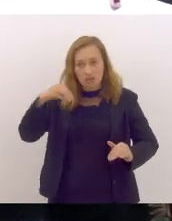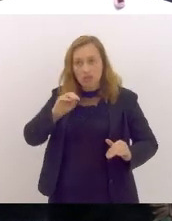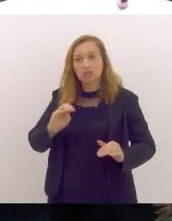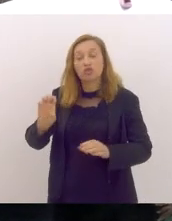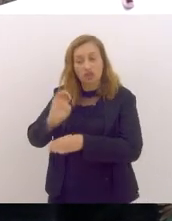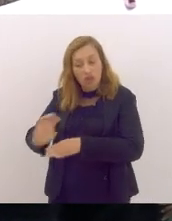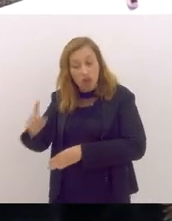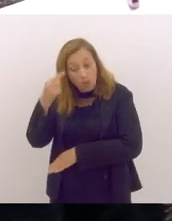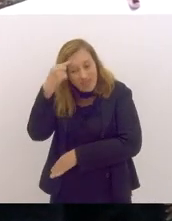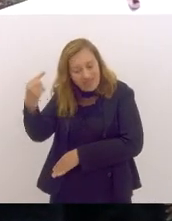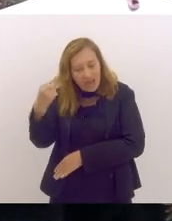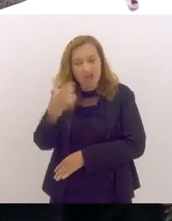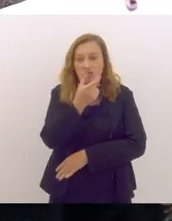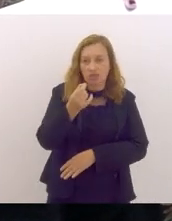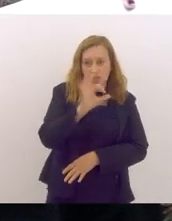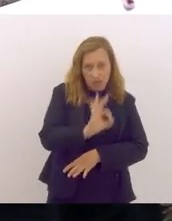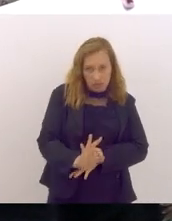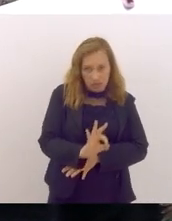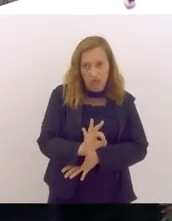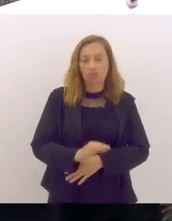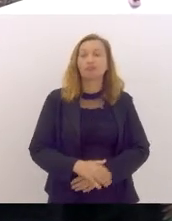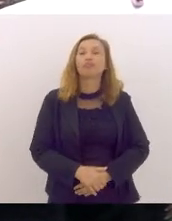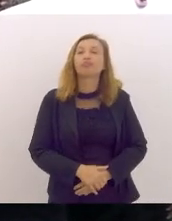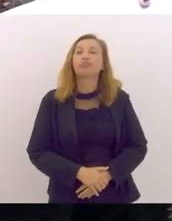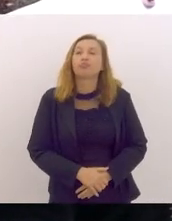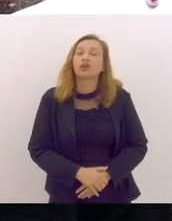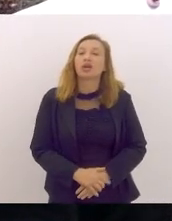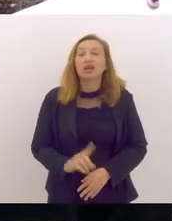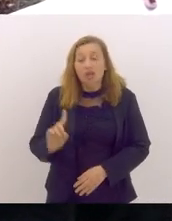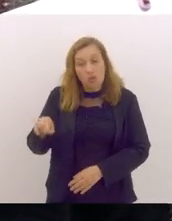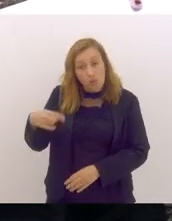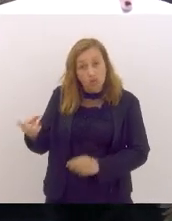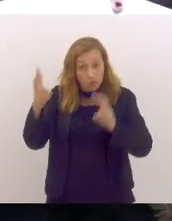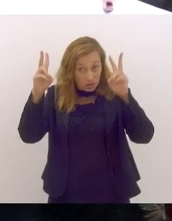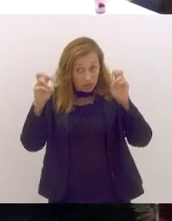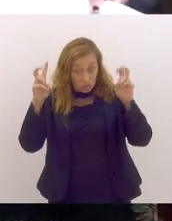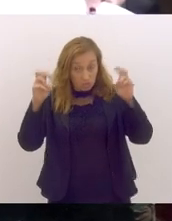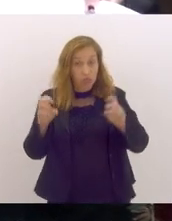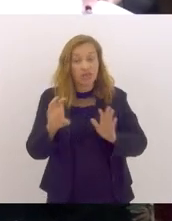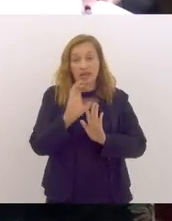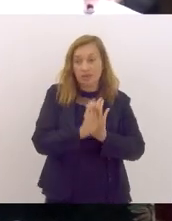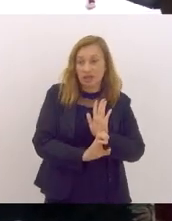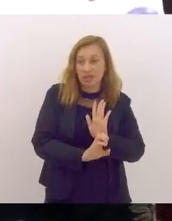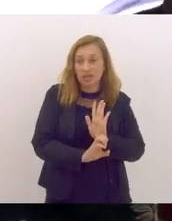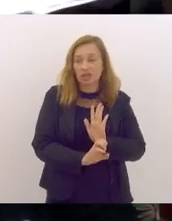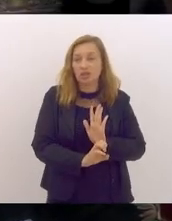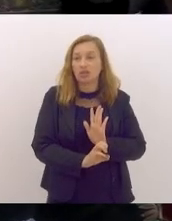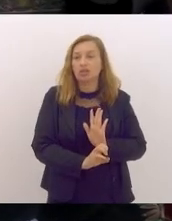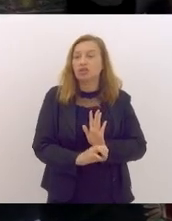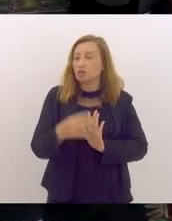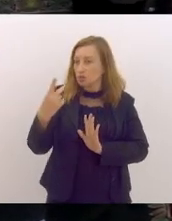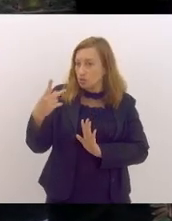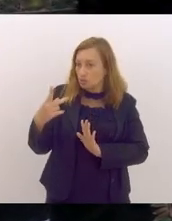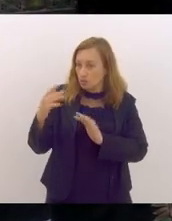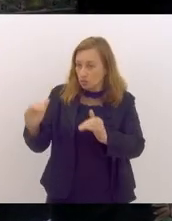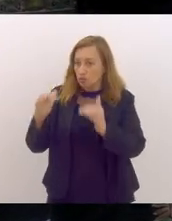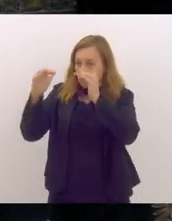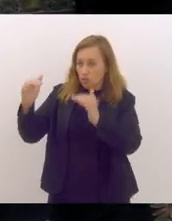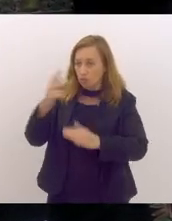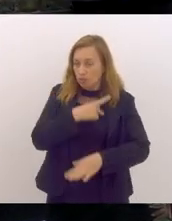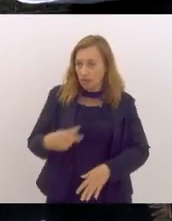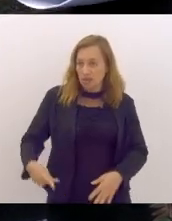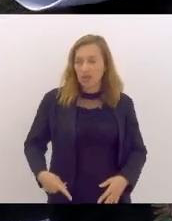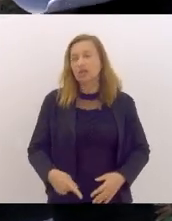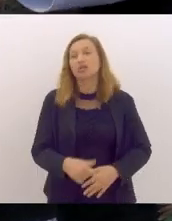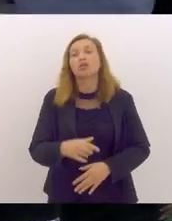isso é uma ideia. Os 20%. Isso, os tais 20%. Okay. E a outra questão, que é da emenda de Vossa Excelência, que havia um